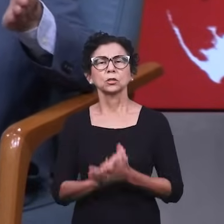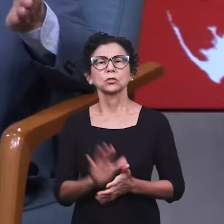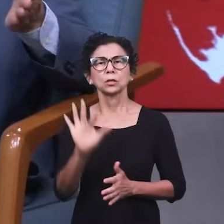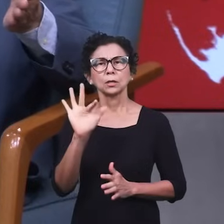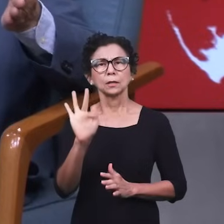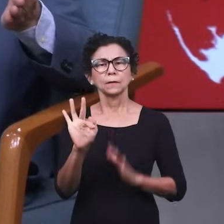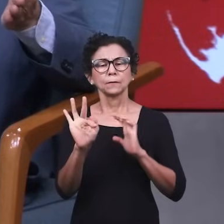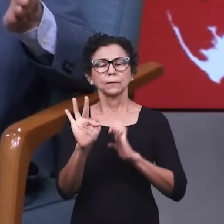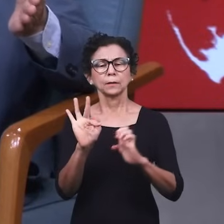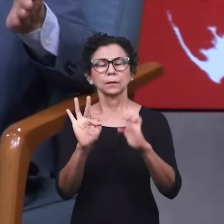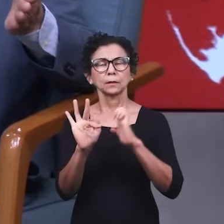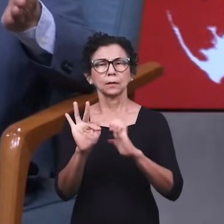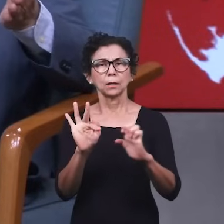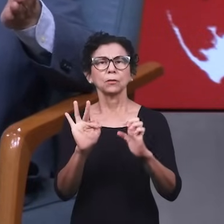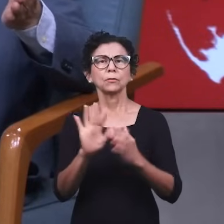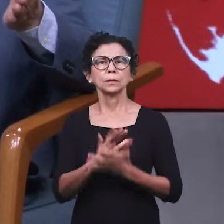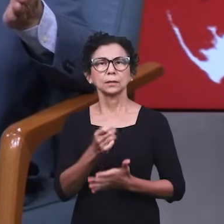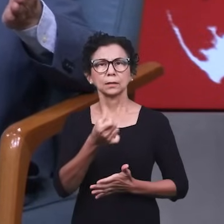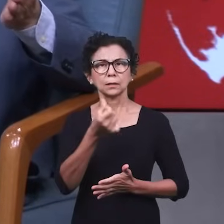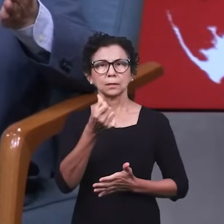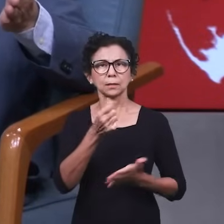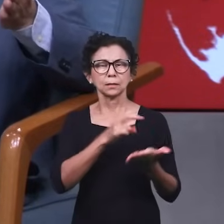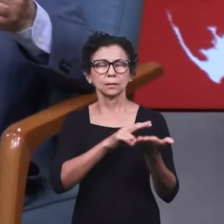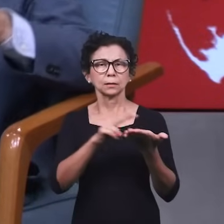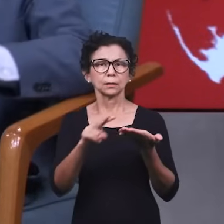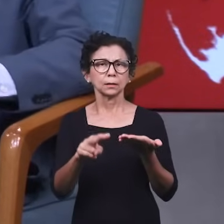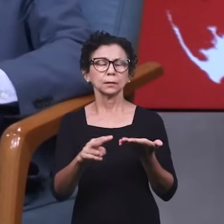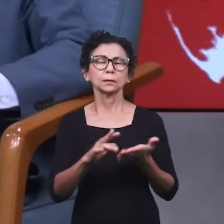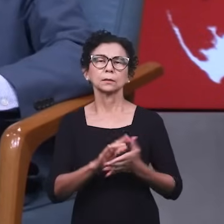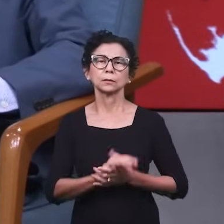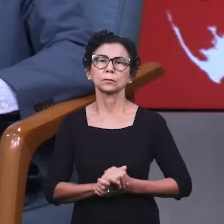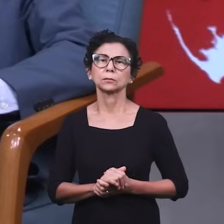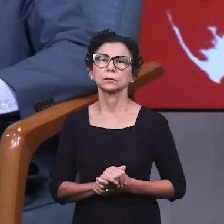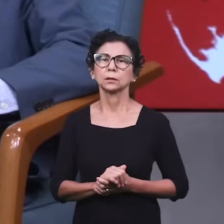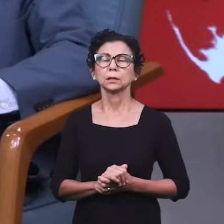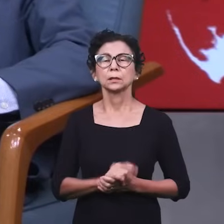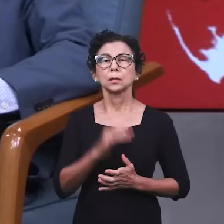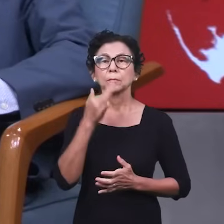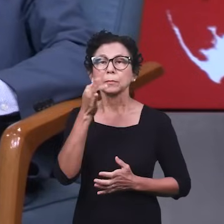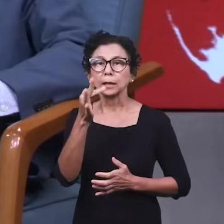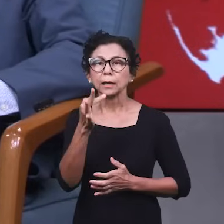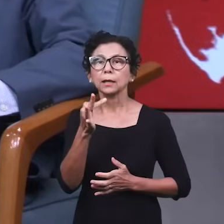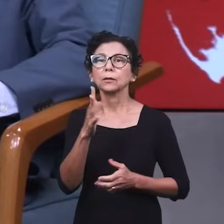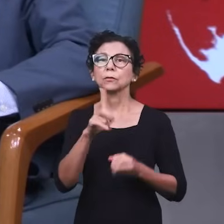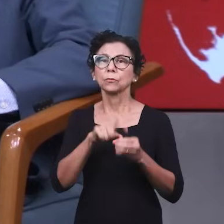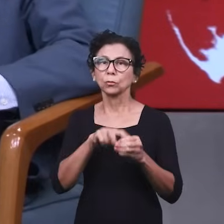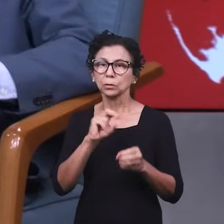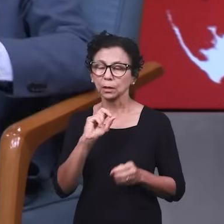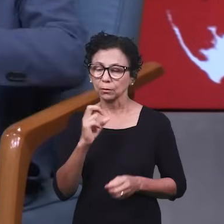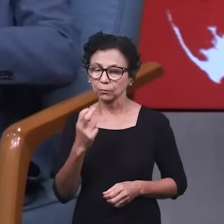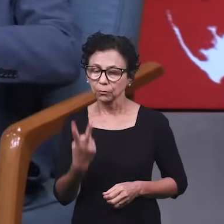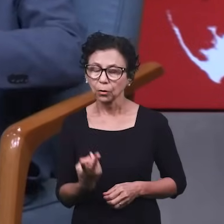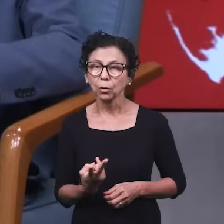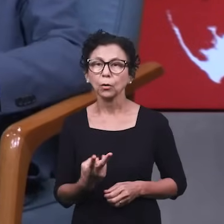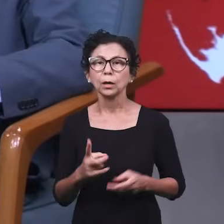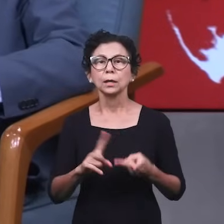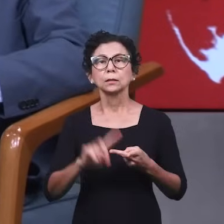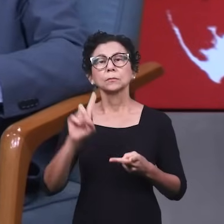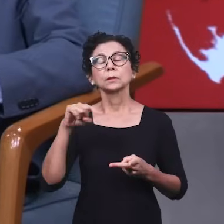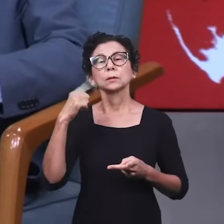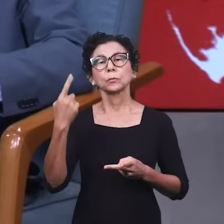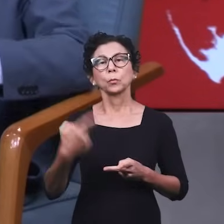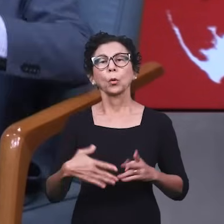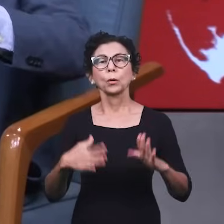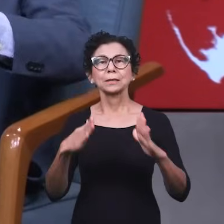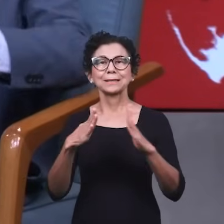que a penúltima igreja, a sexta carta, que fala sobre o cedo venho, e depois em